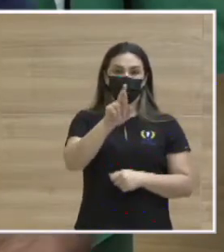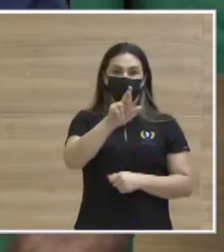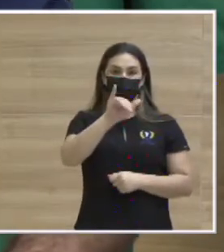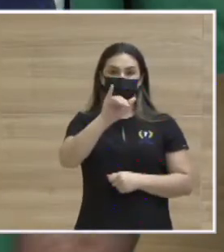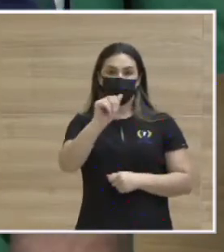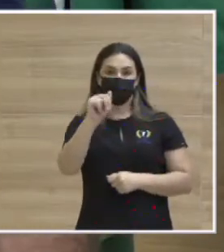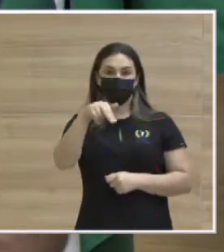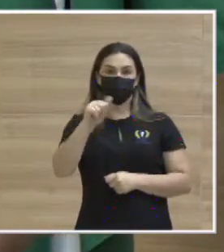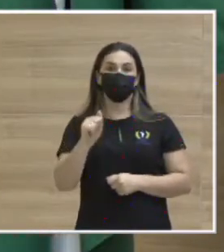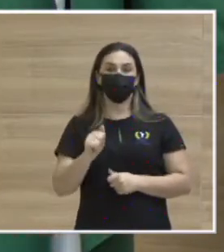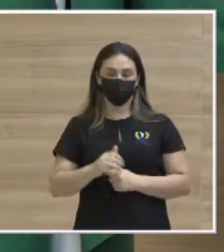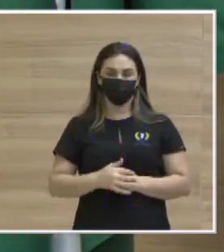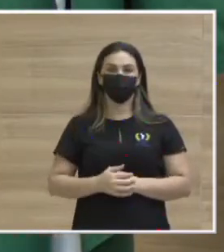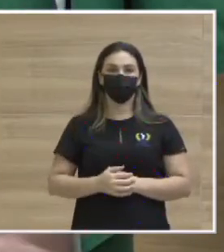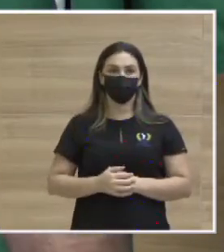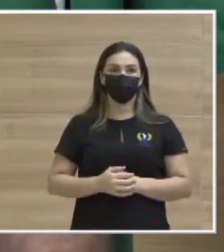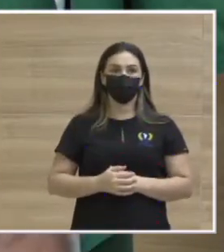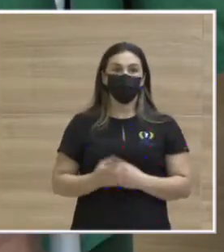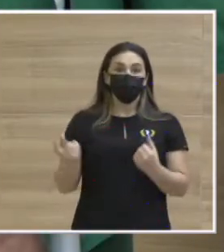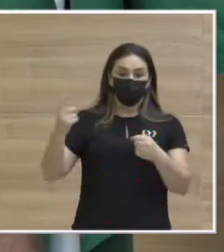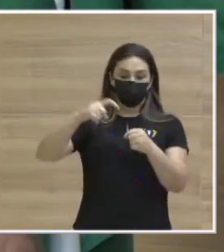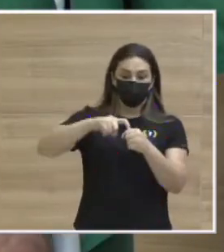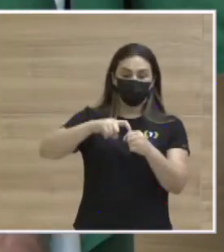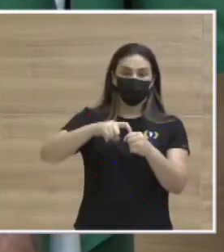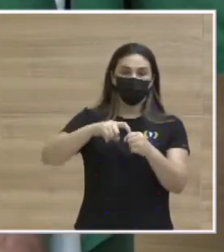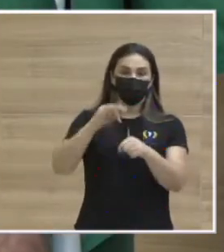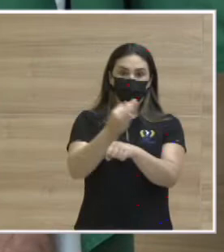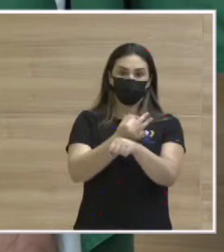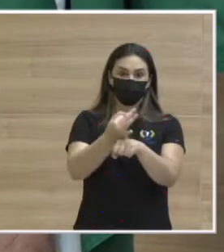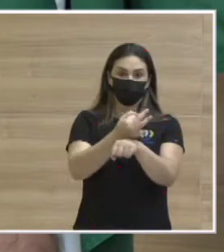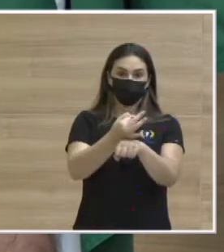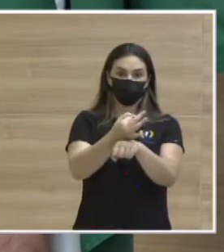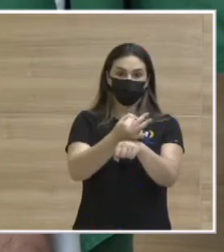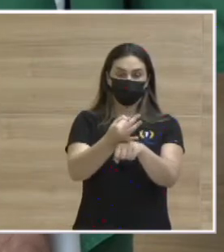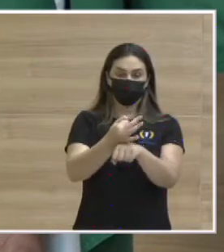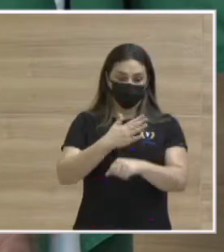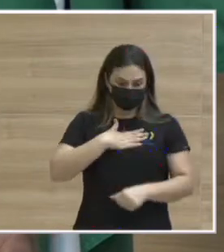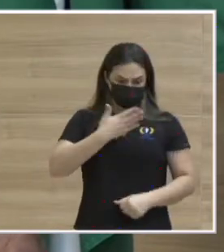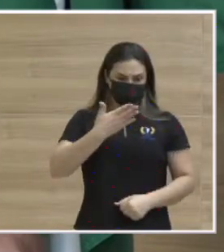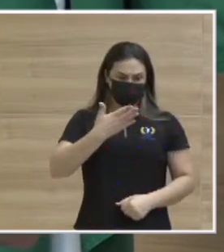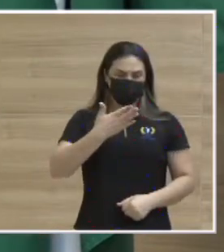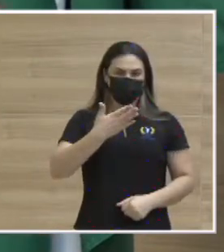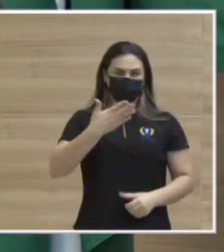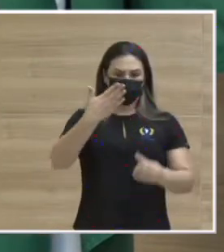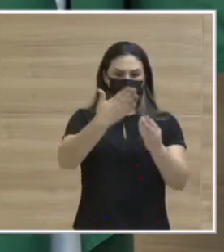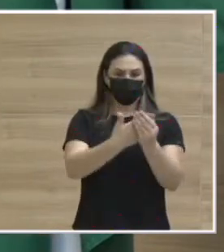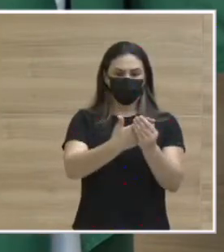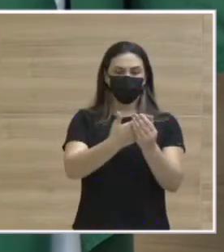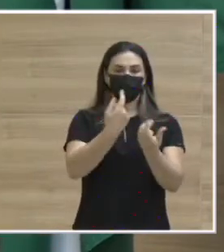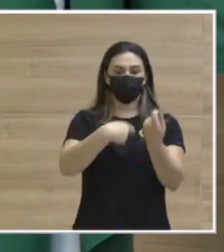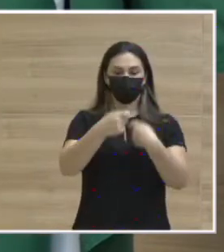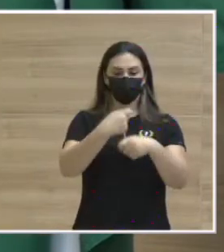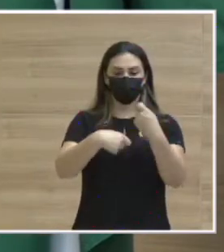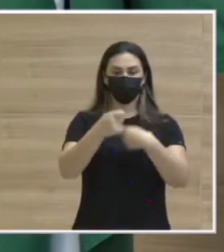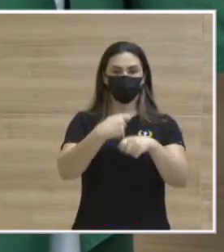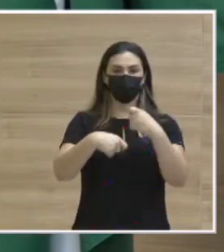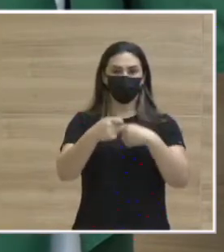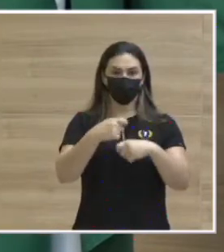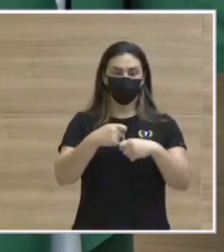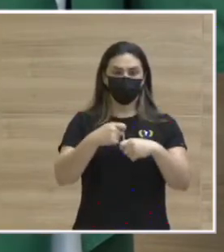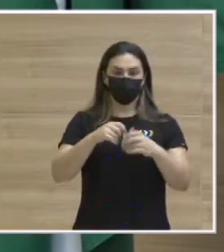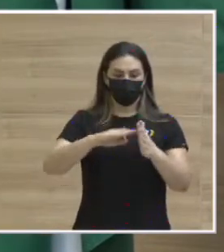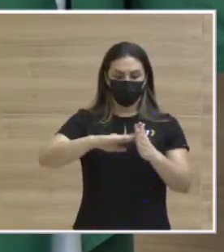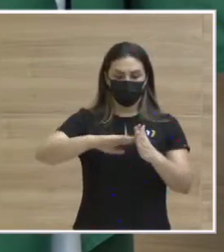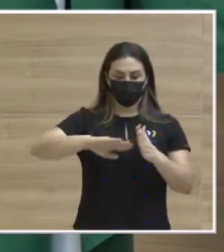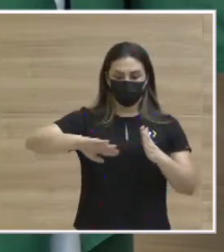Há de se pensar. Quando retornei de férias, senhores, fui surpreendido com um processo administrativo disciplinar com